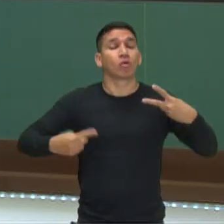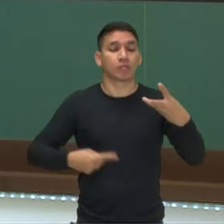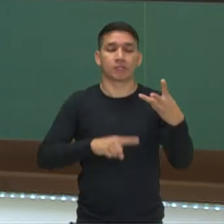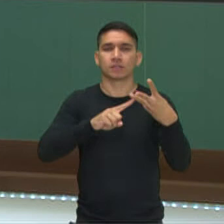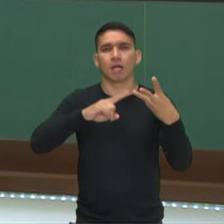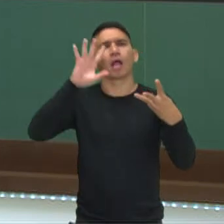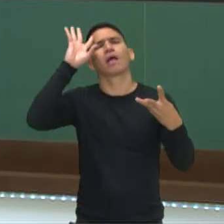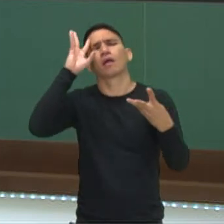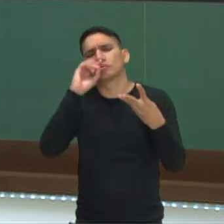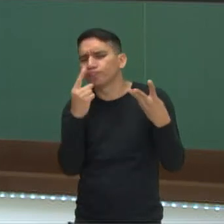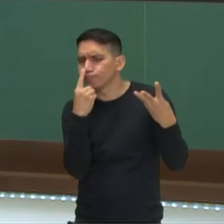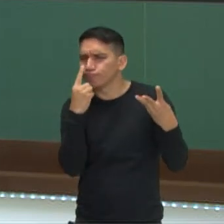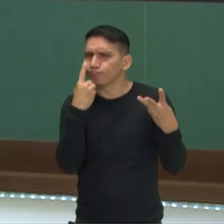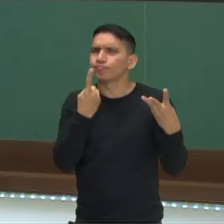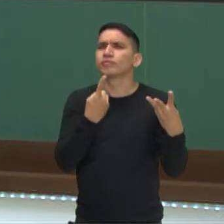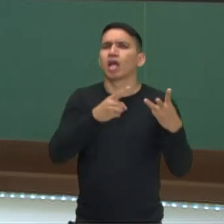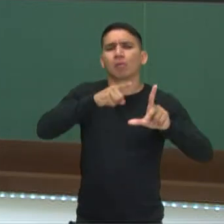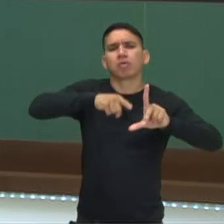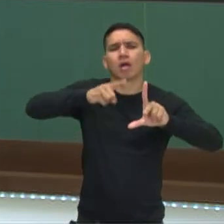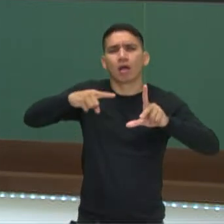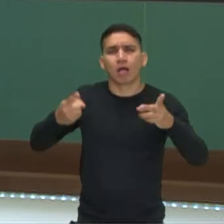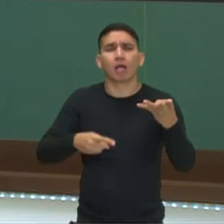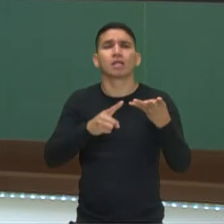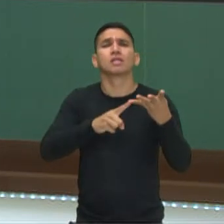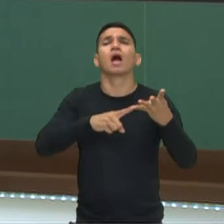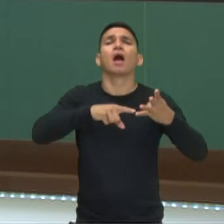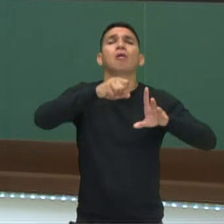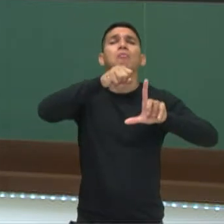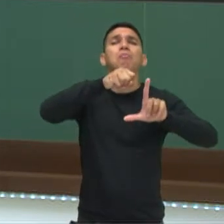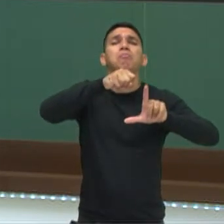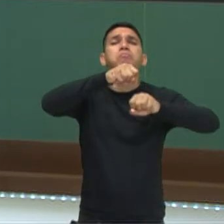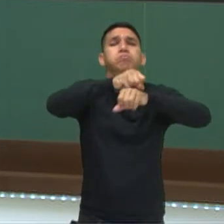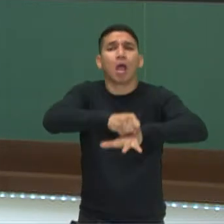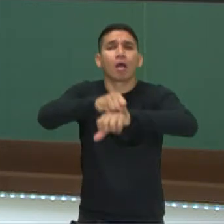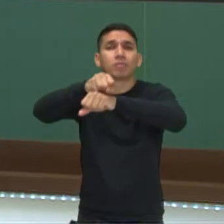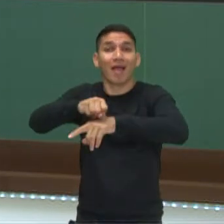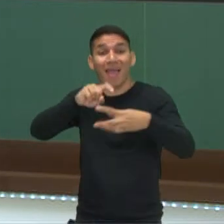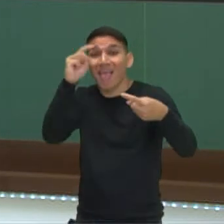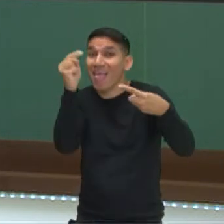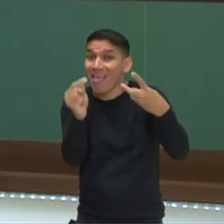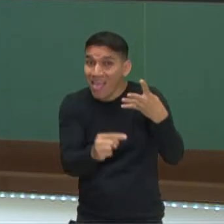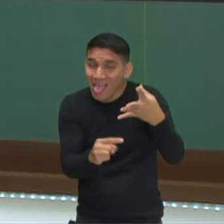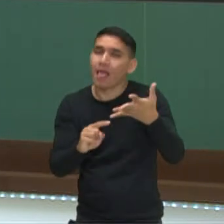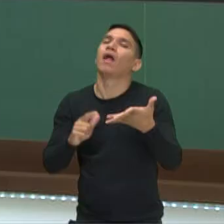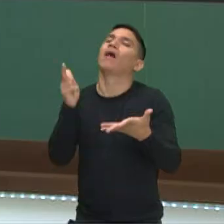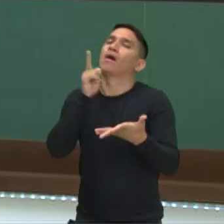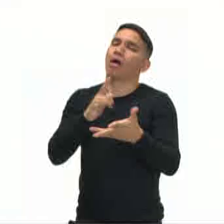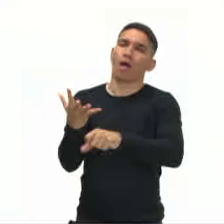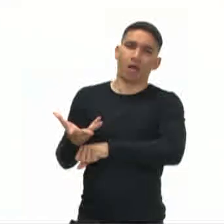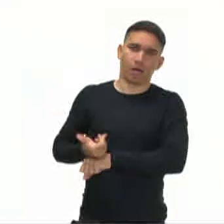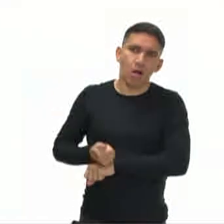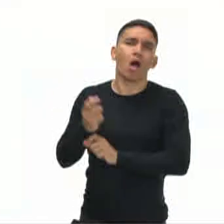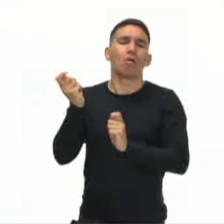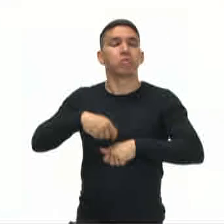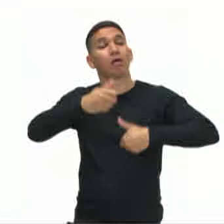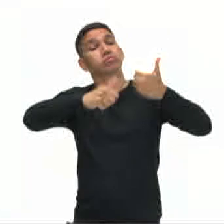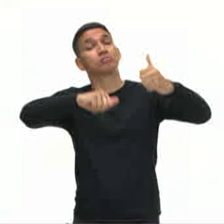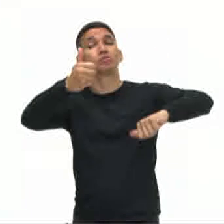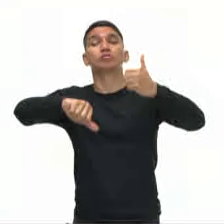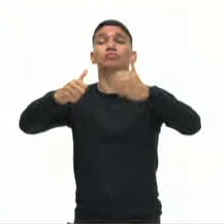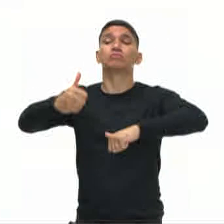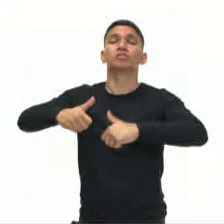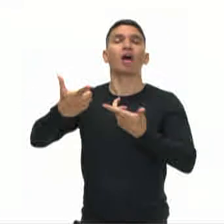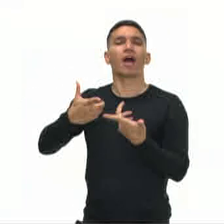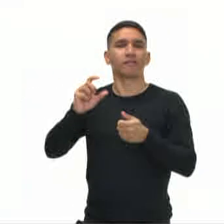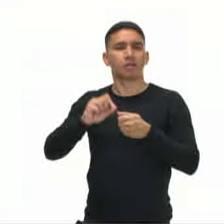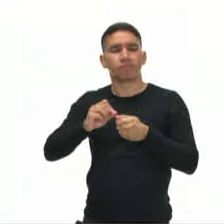estatísticas, plataformas. Então, refere-se a essas ideias, ó, a essas competências. poderá acompanhar e fiscalizar as políticas.